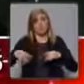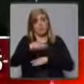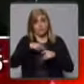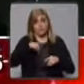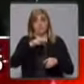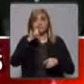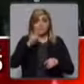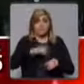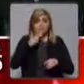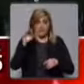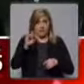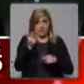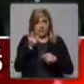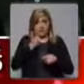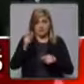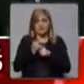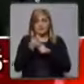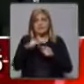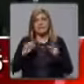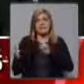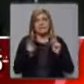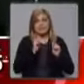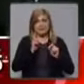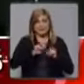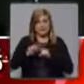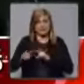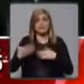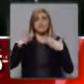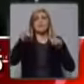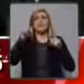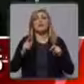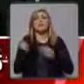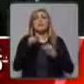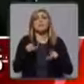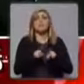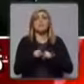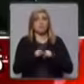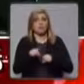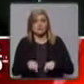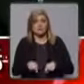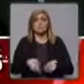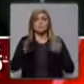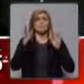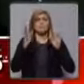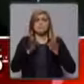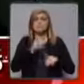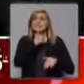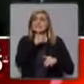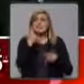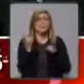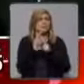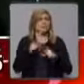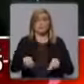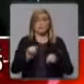também credores, é que se vai situar este debate. Mas hoje o que temos aqui é um debate político, não vai haver qualquer decisão, até